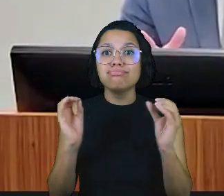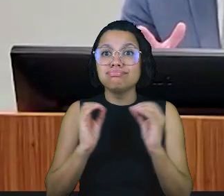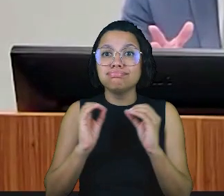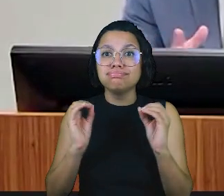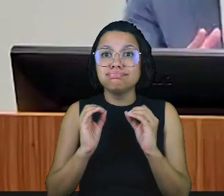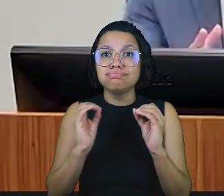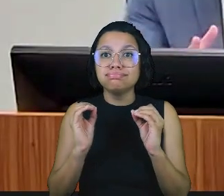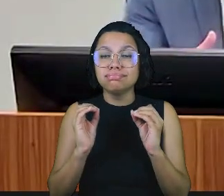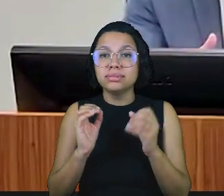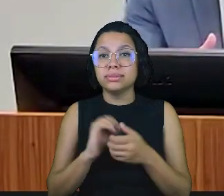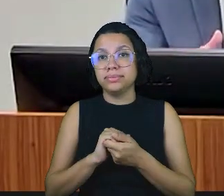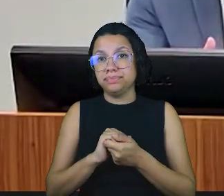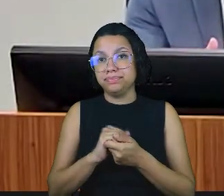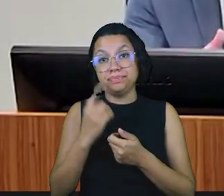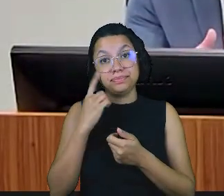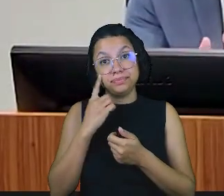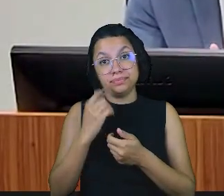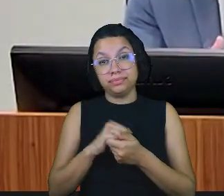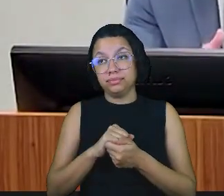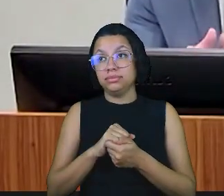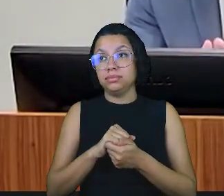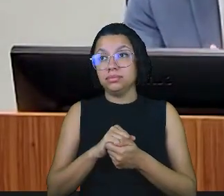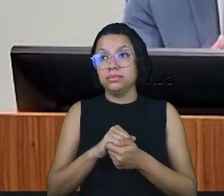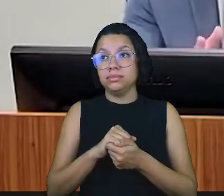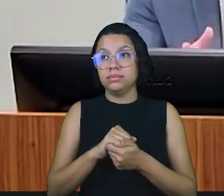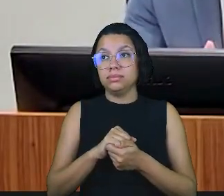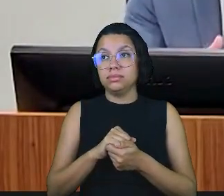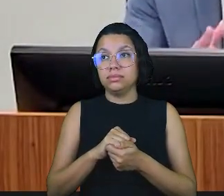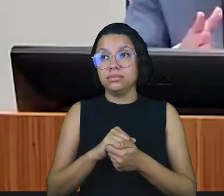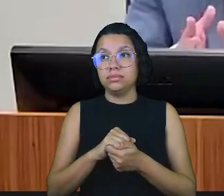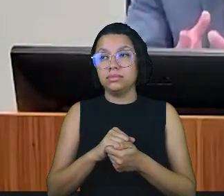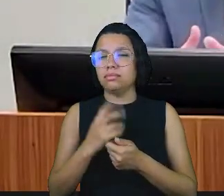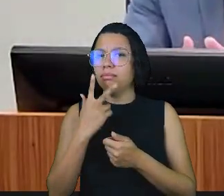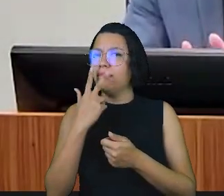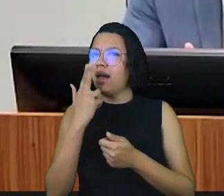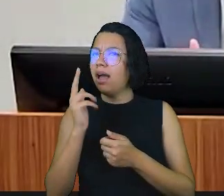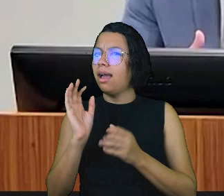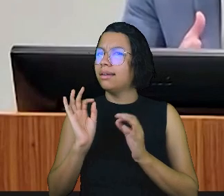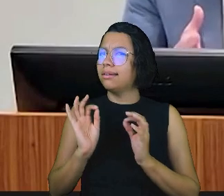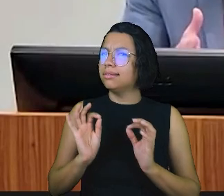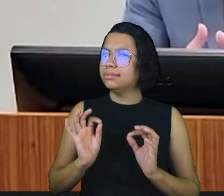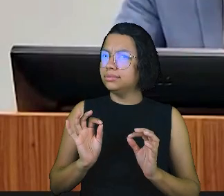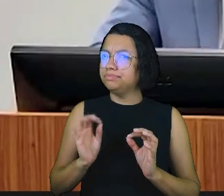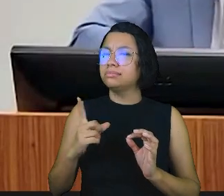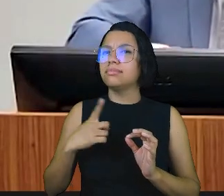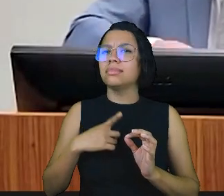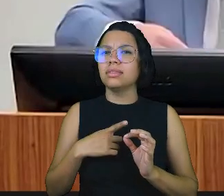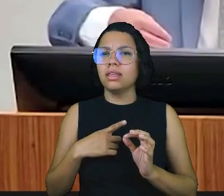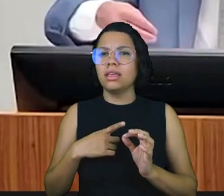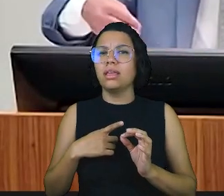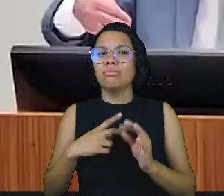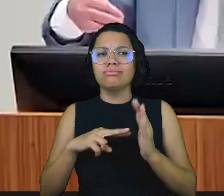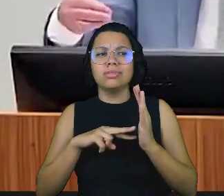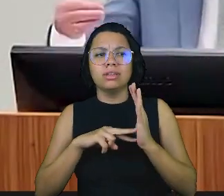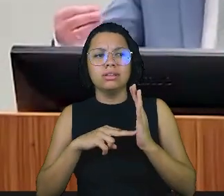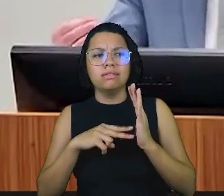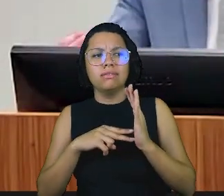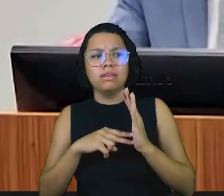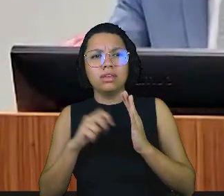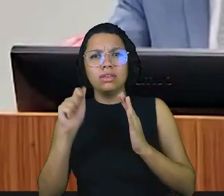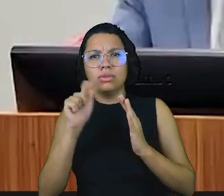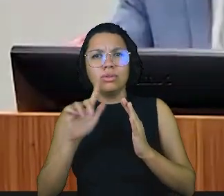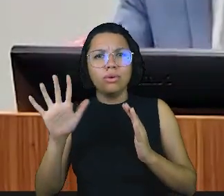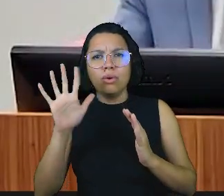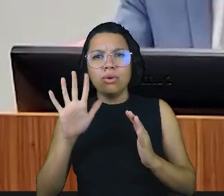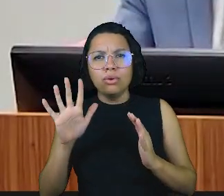Vejam, nos parece que há um sentido lógico nesse